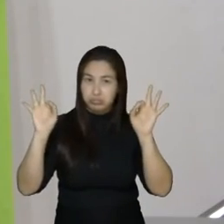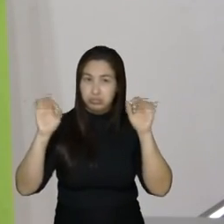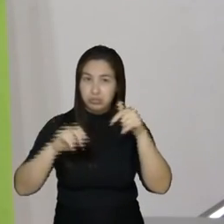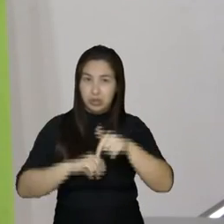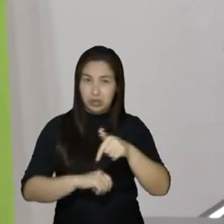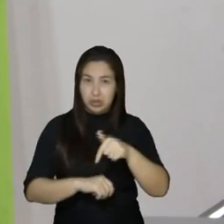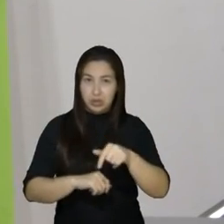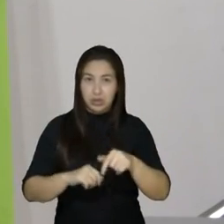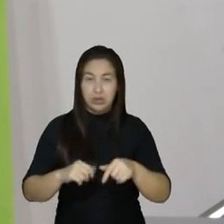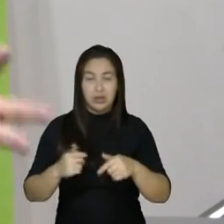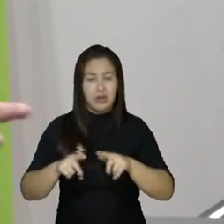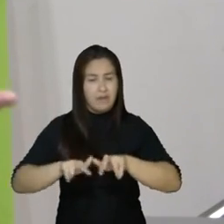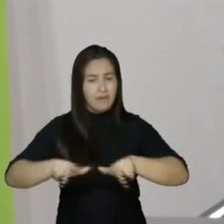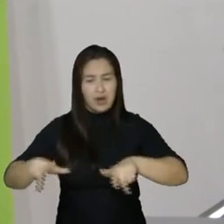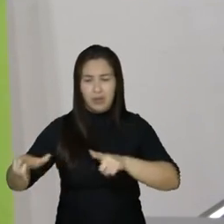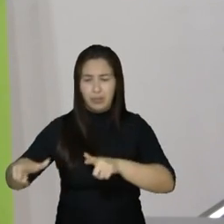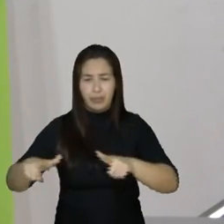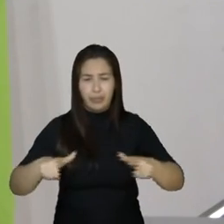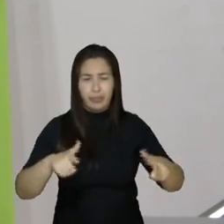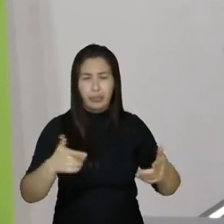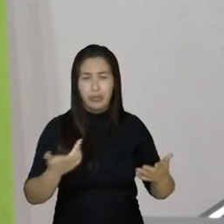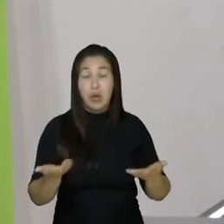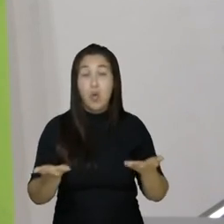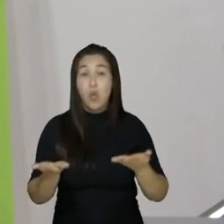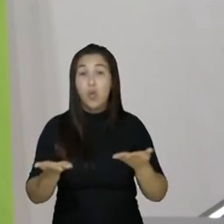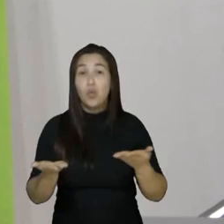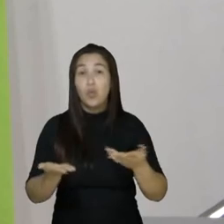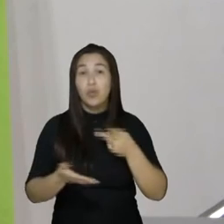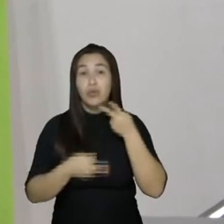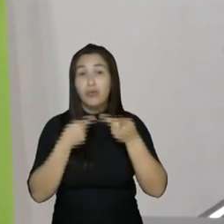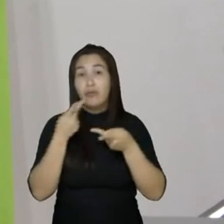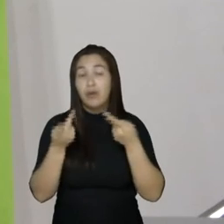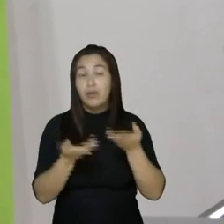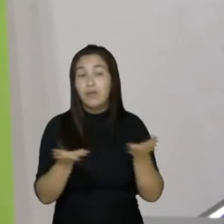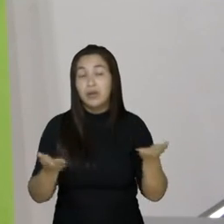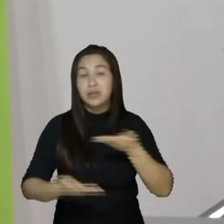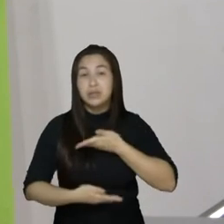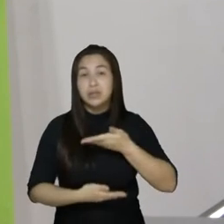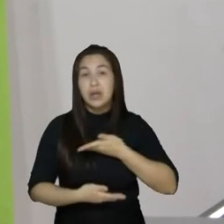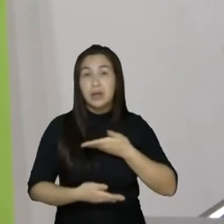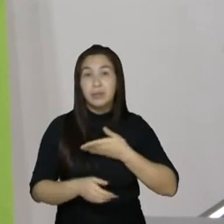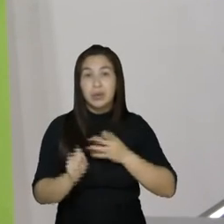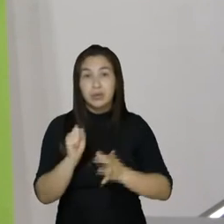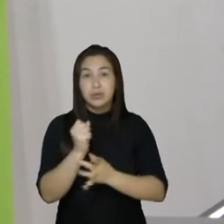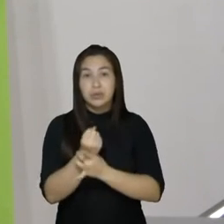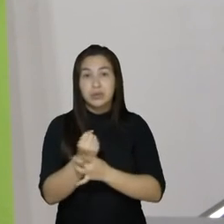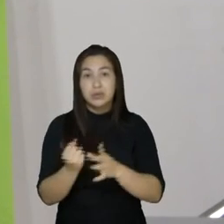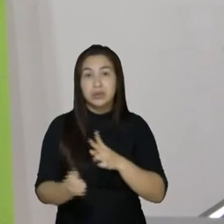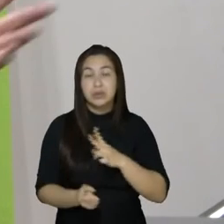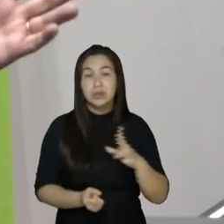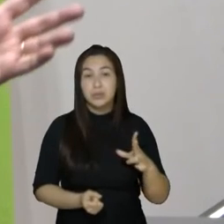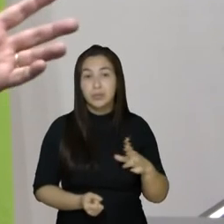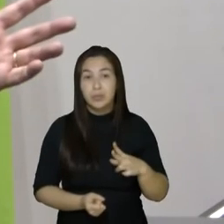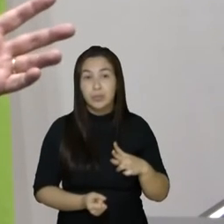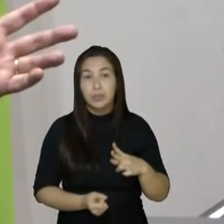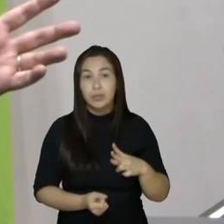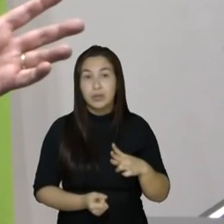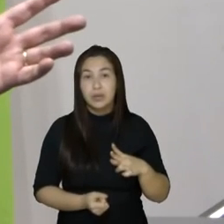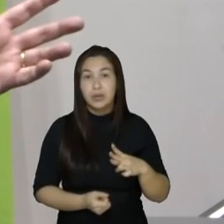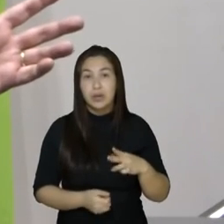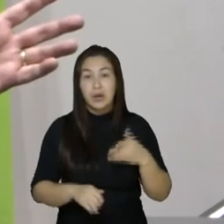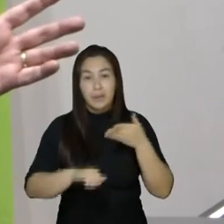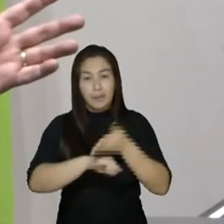áreas. Falava hoje com os nossos colegas da segurança pública. Quando participam